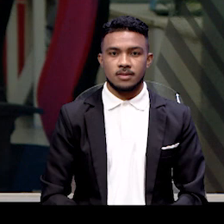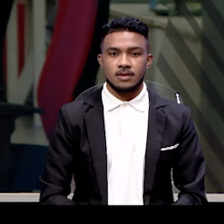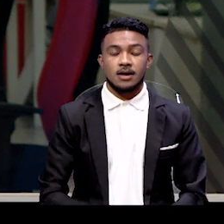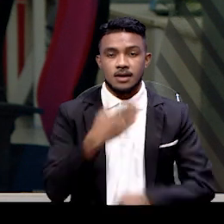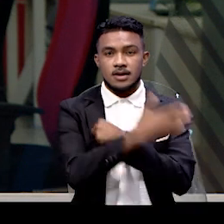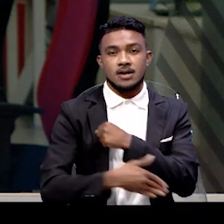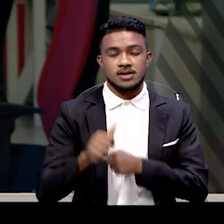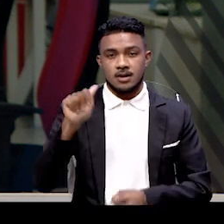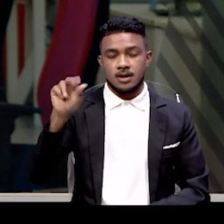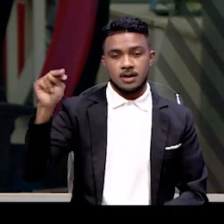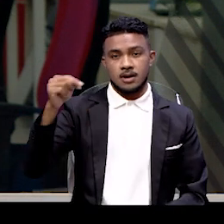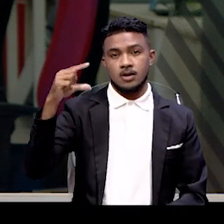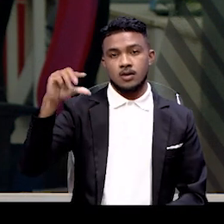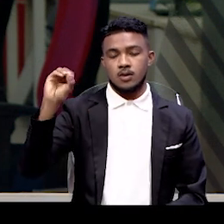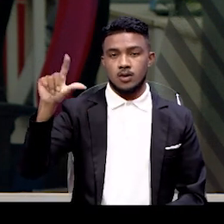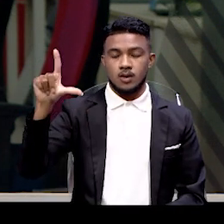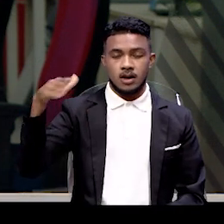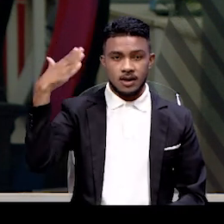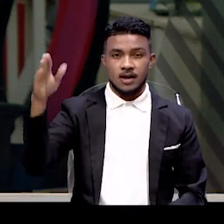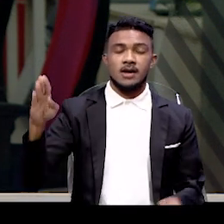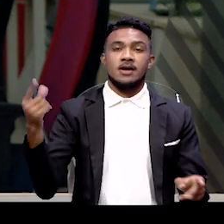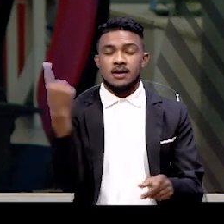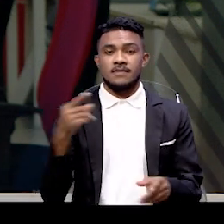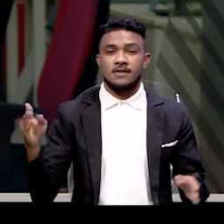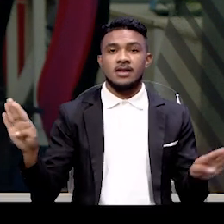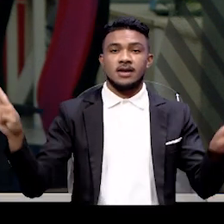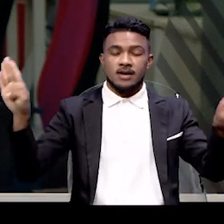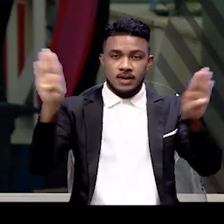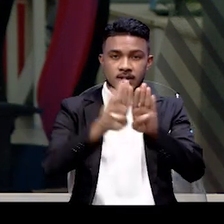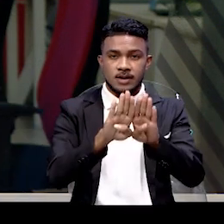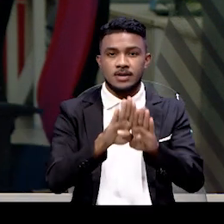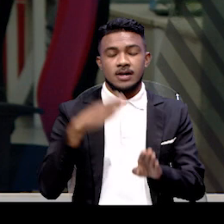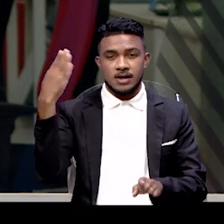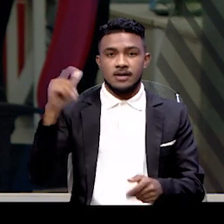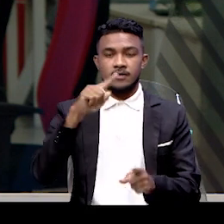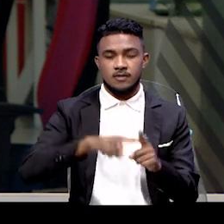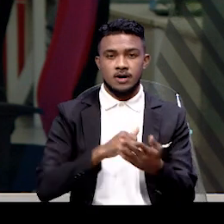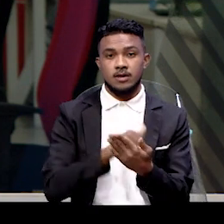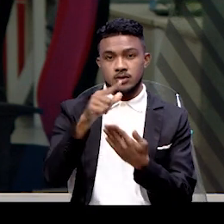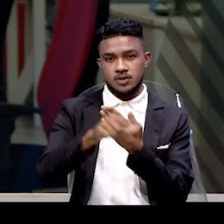Angola mantém cerca sanitária e a Luanda, to final fulan agosto.